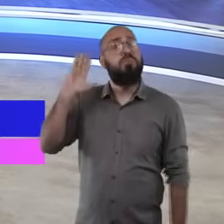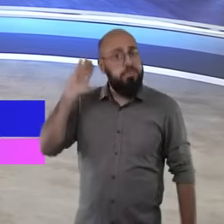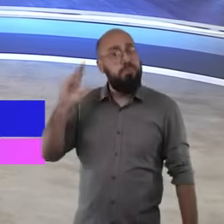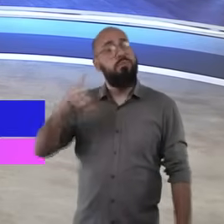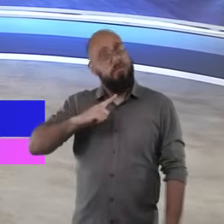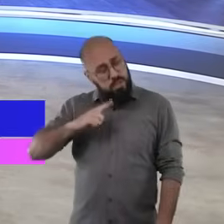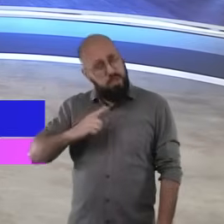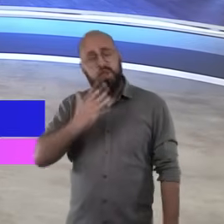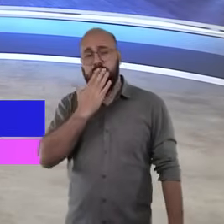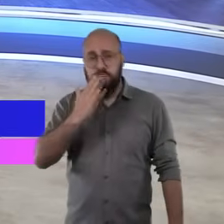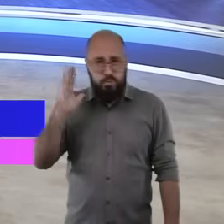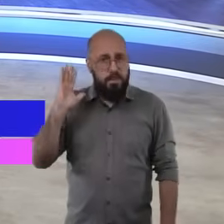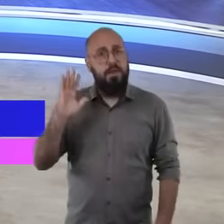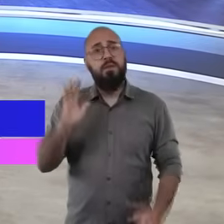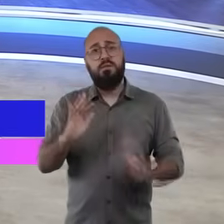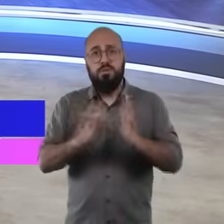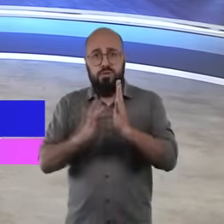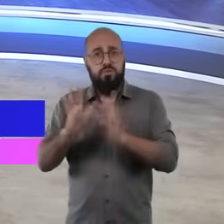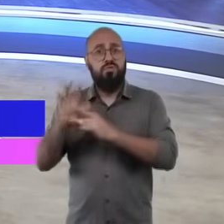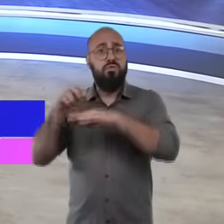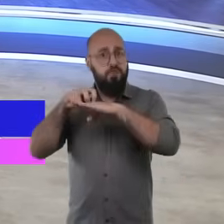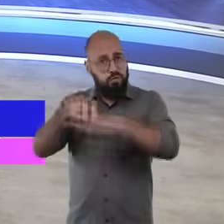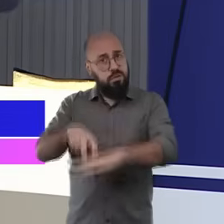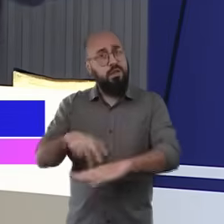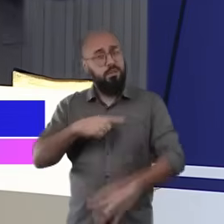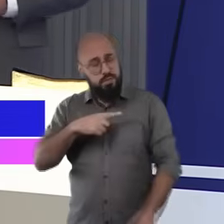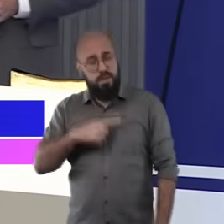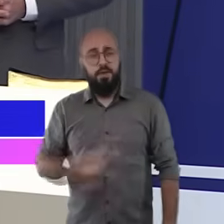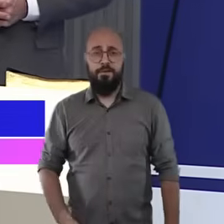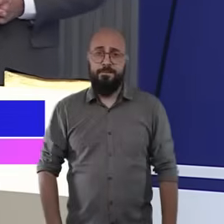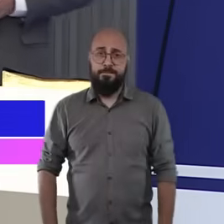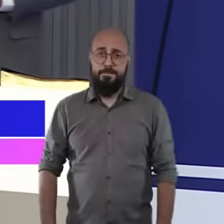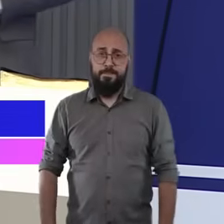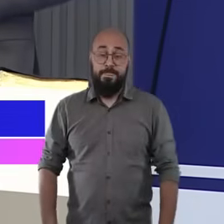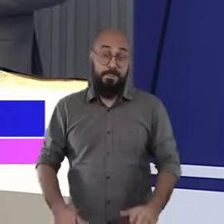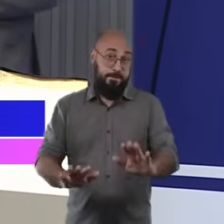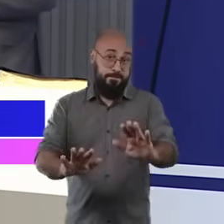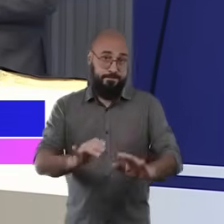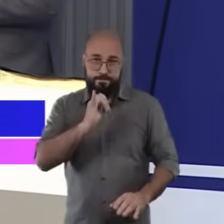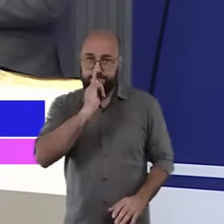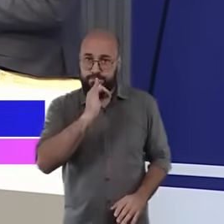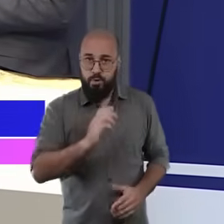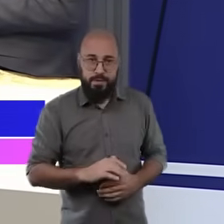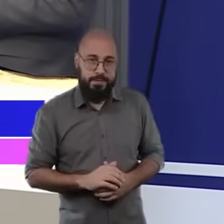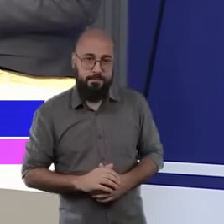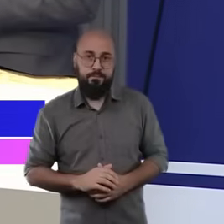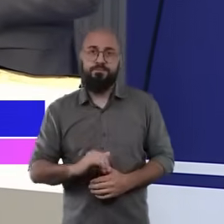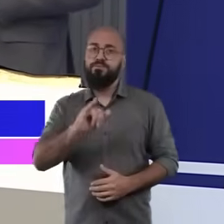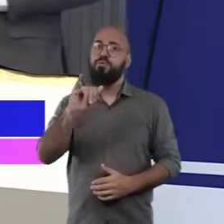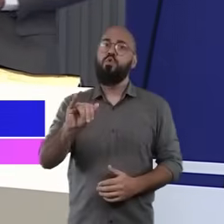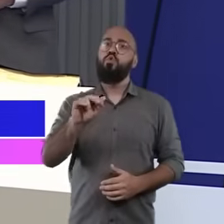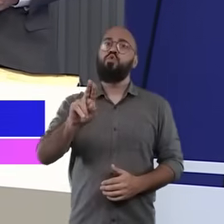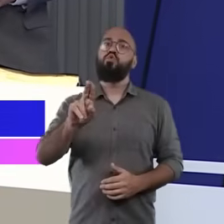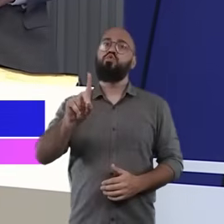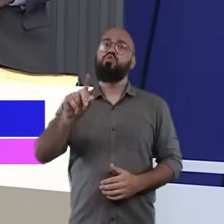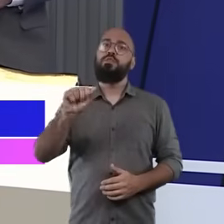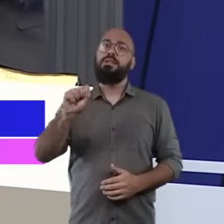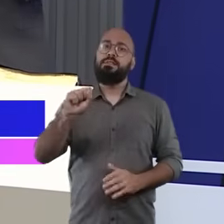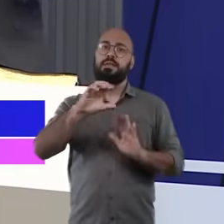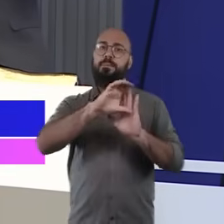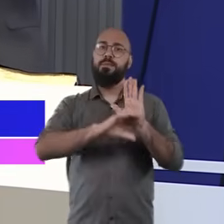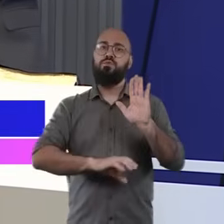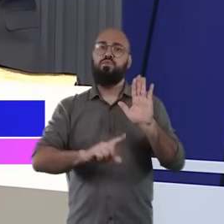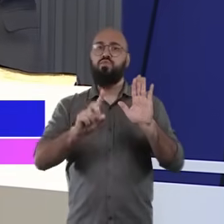também pode ser encontrada antes de Jesus. Veja, por exemplo, o texto que está em Judas, no capítulo 1,